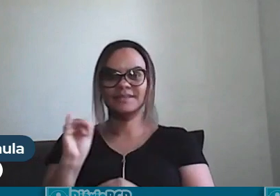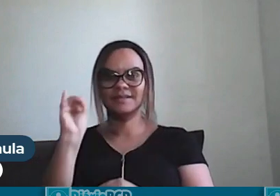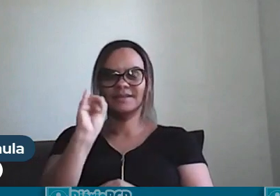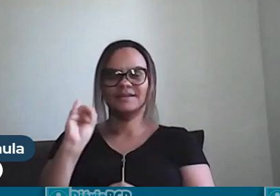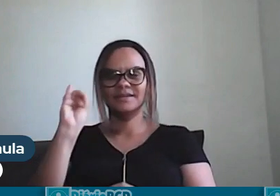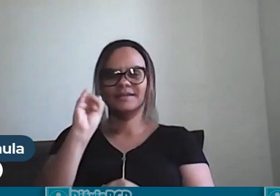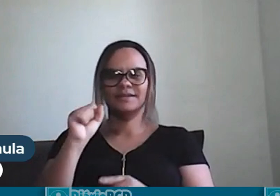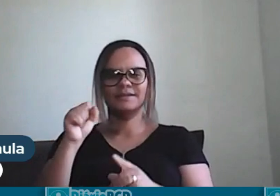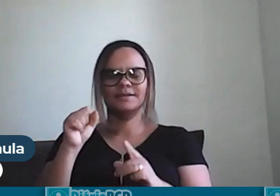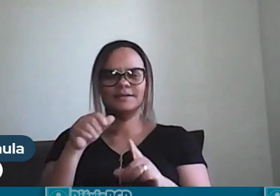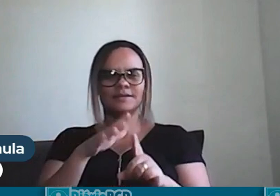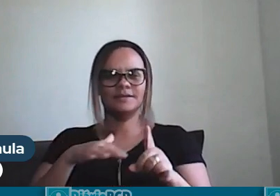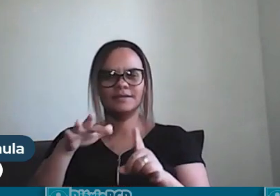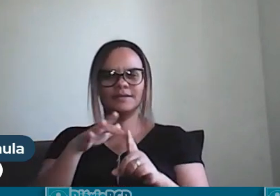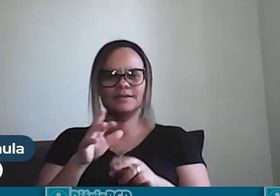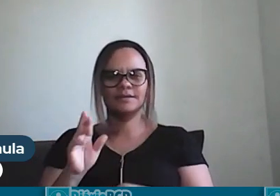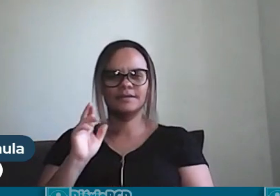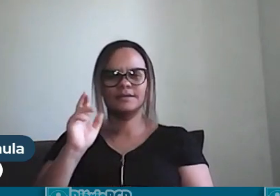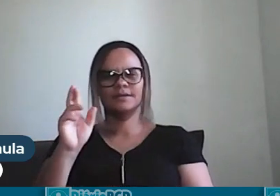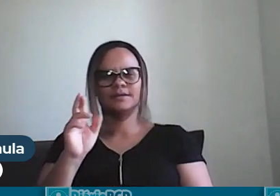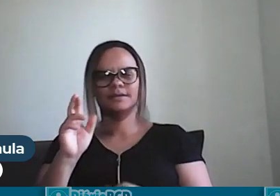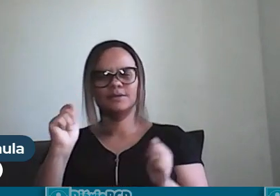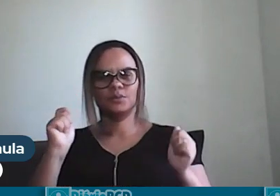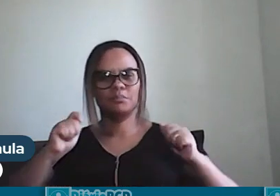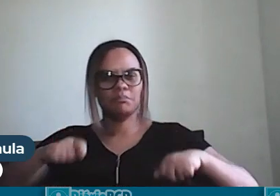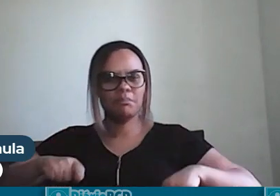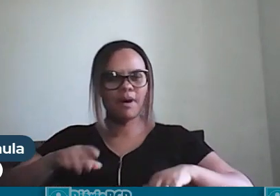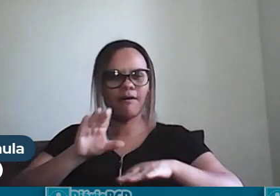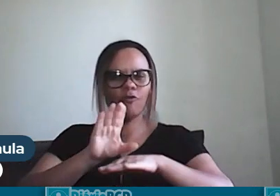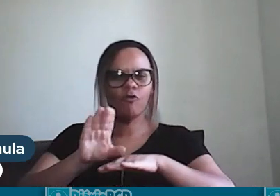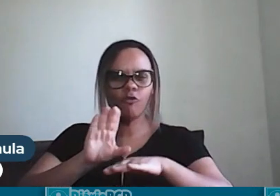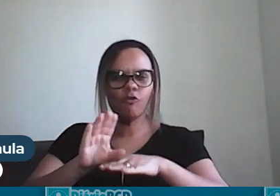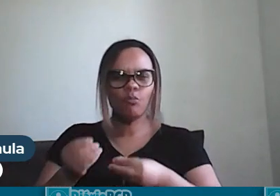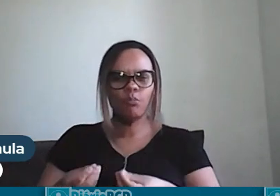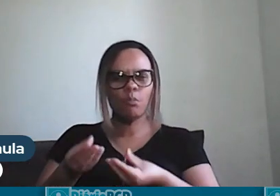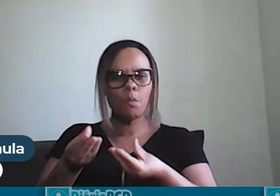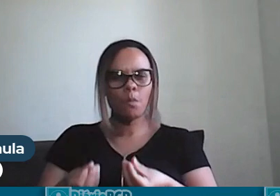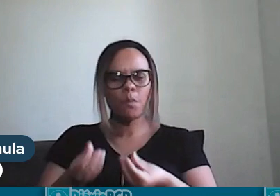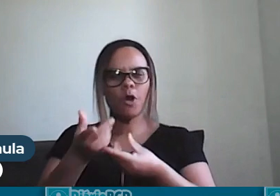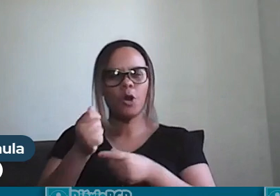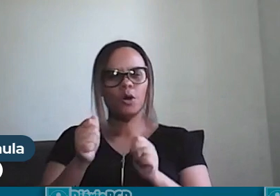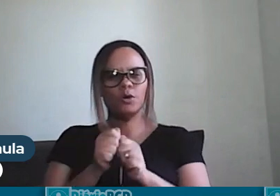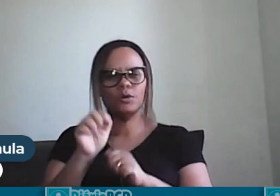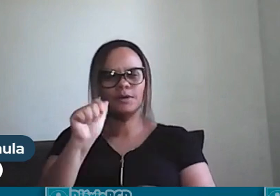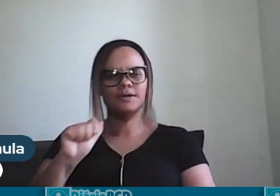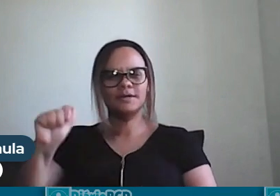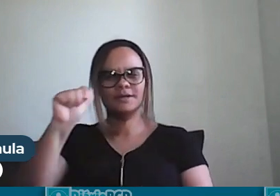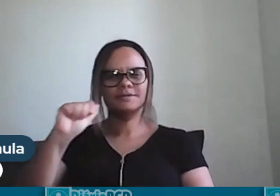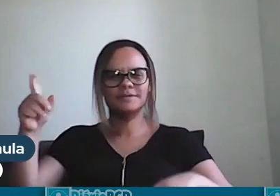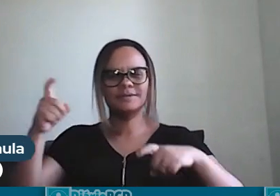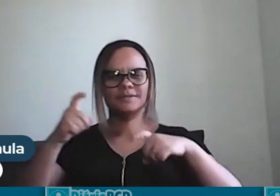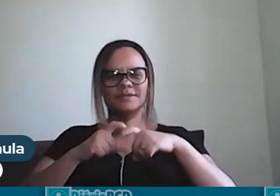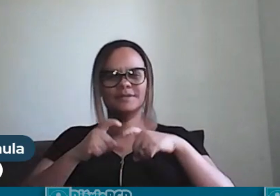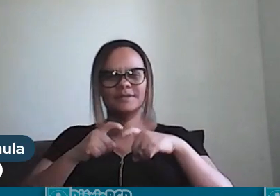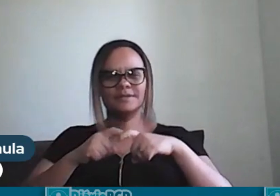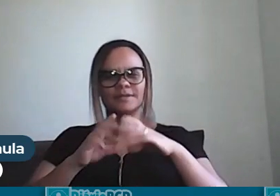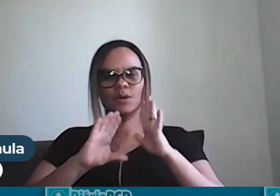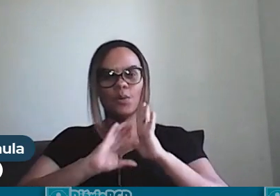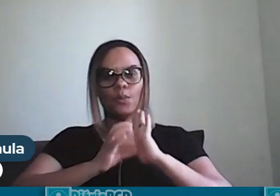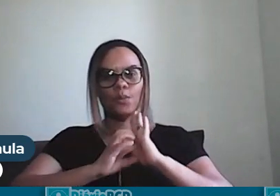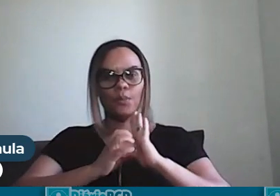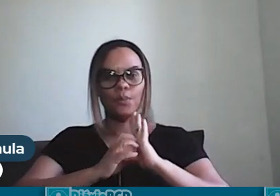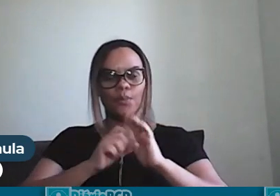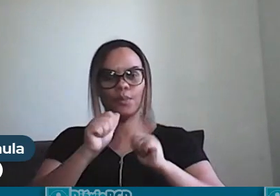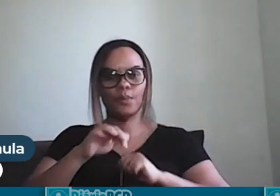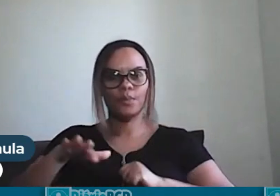Medicina Social foi o responsável por essa capacitação, junto com a Associação dos Médicos do Detran e com a